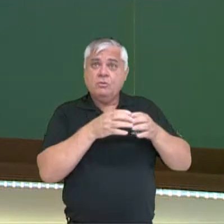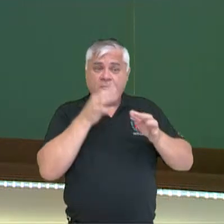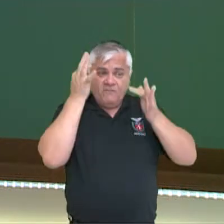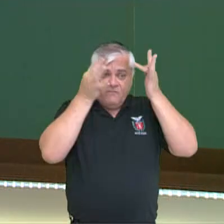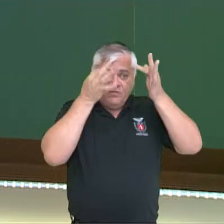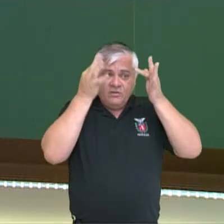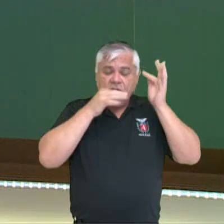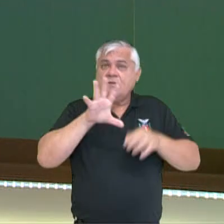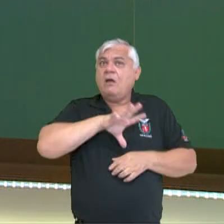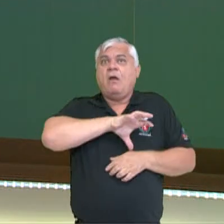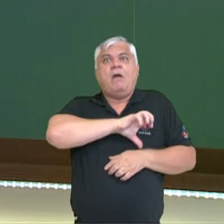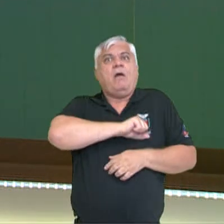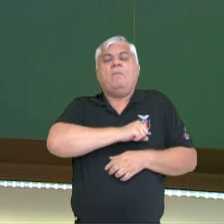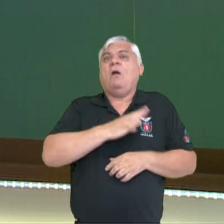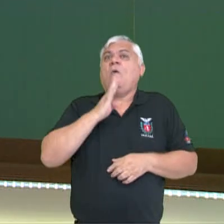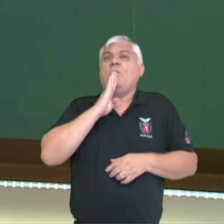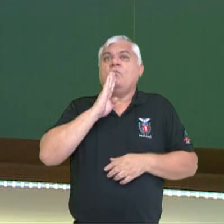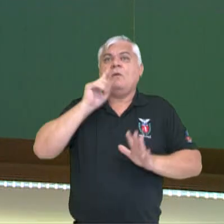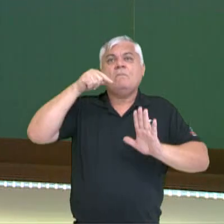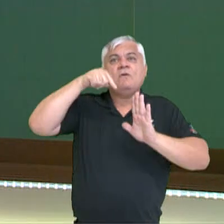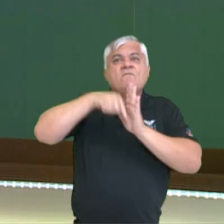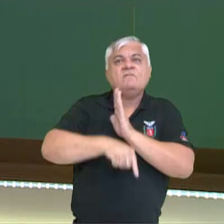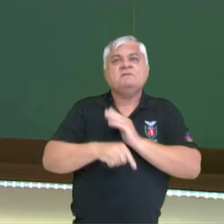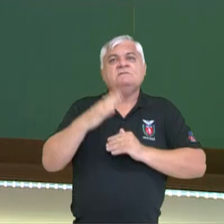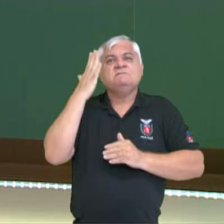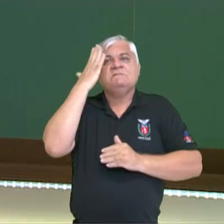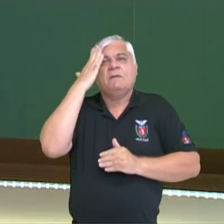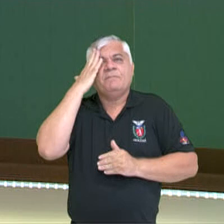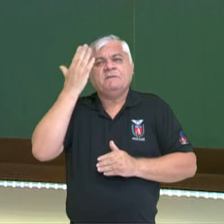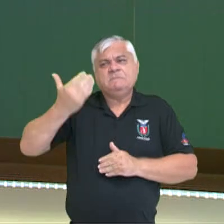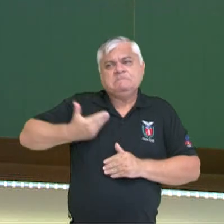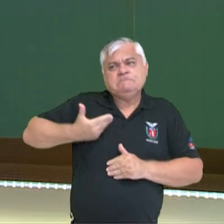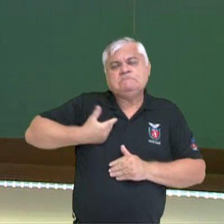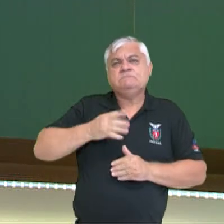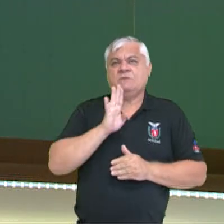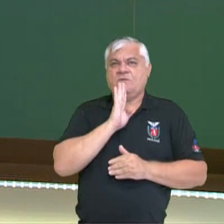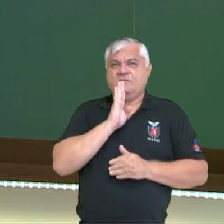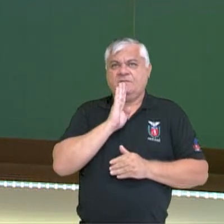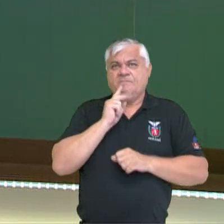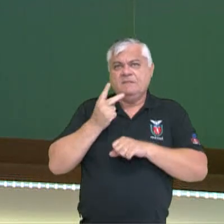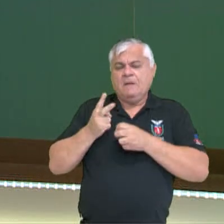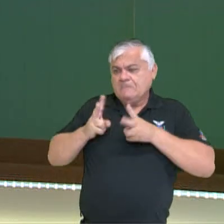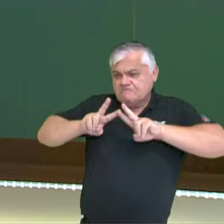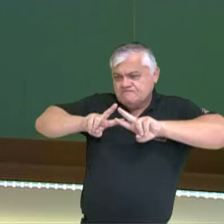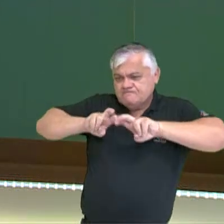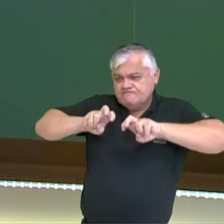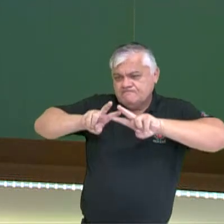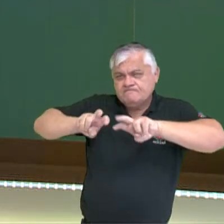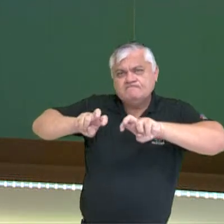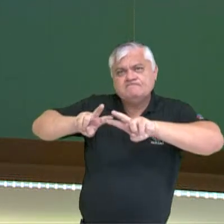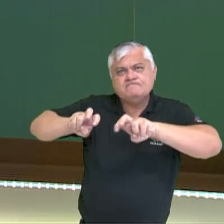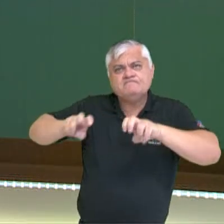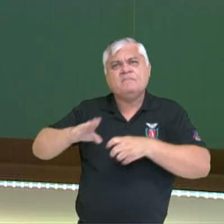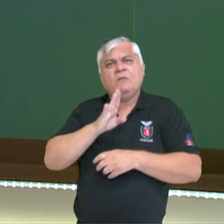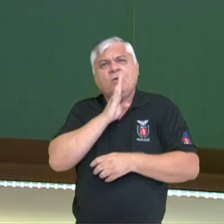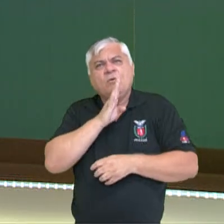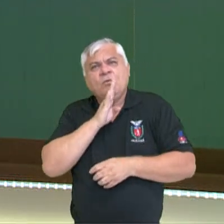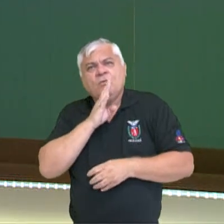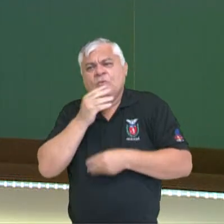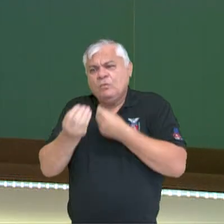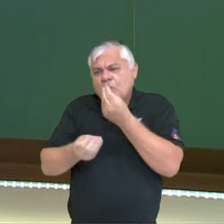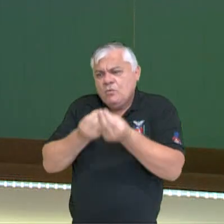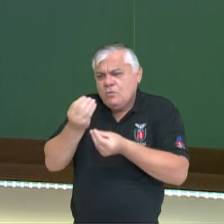da sabedoria, o amigo do conhecimento. E essa busca do conhecer, do conhecimento